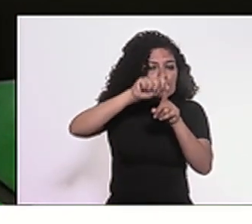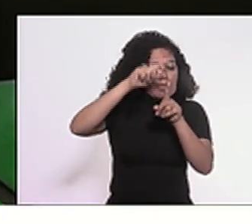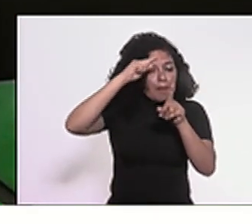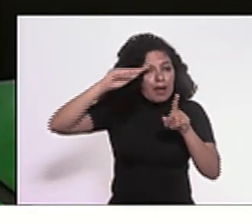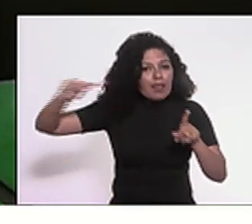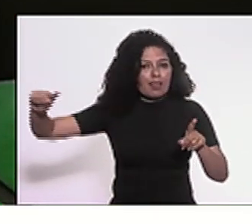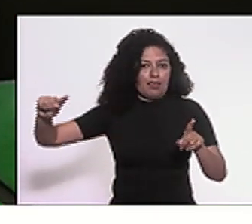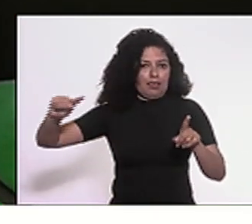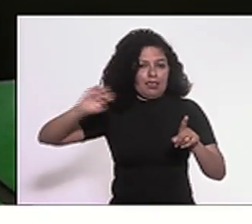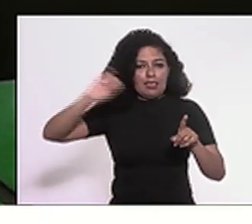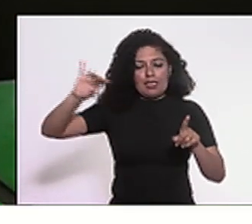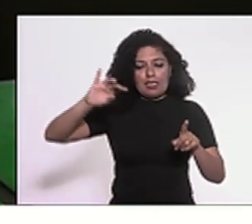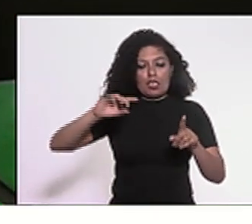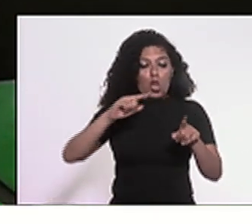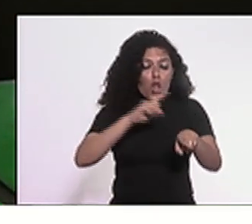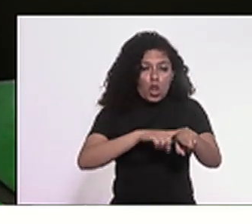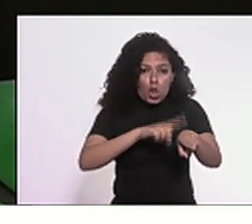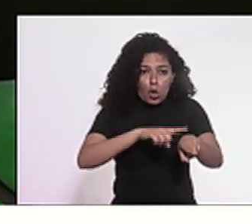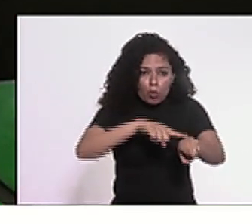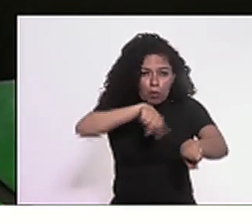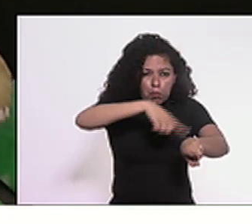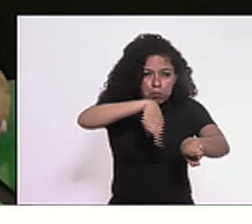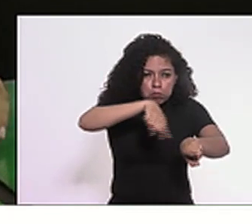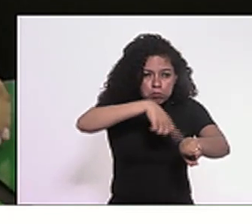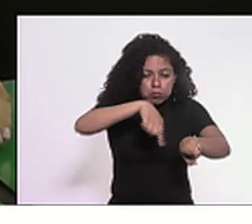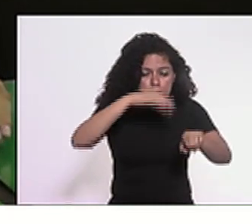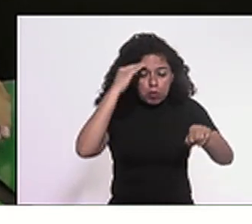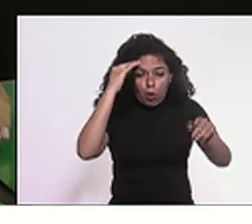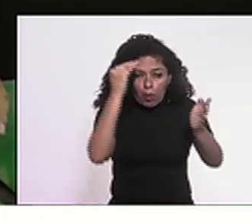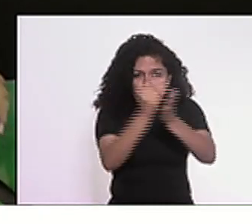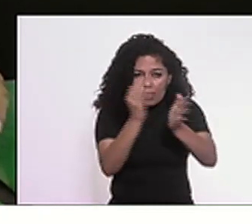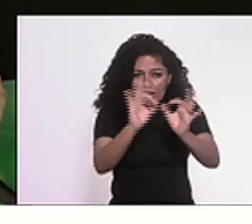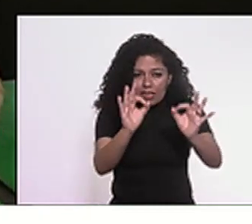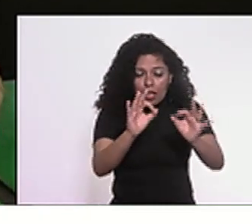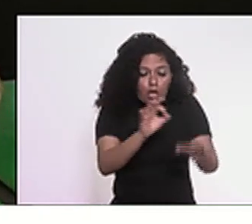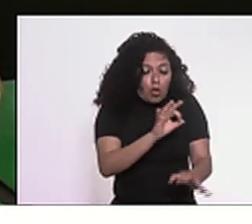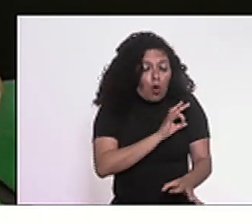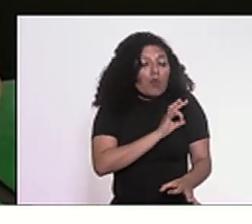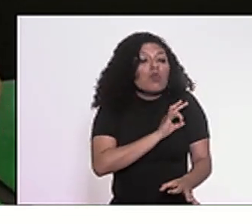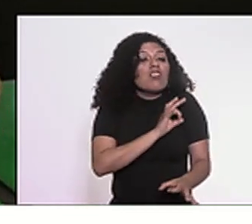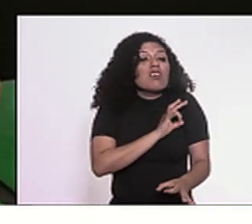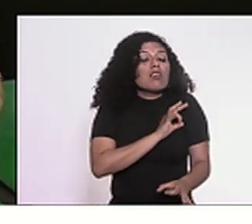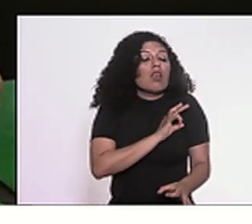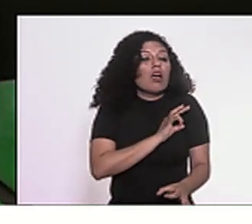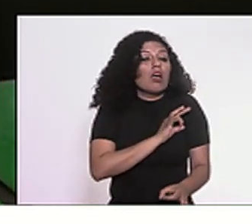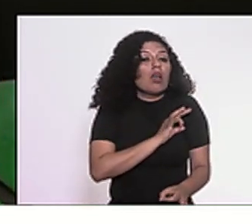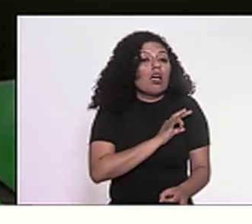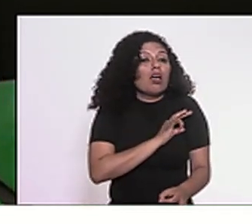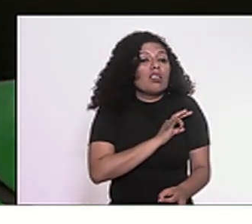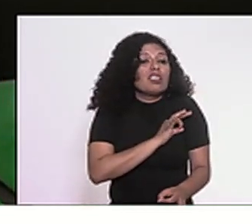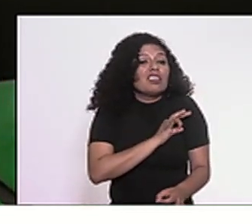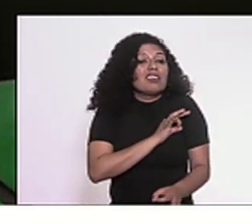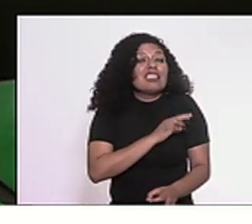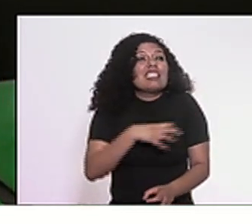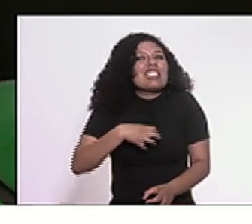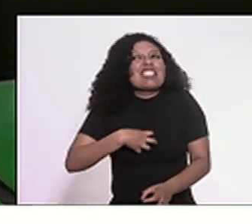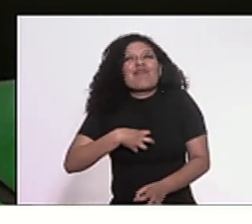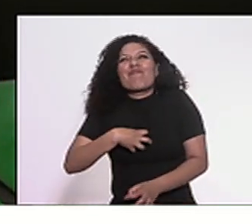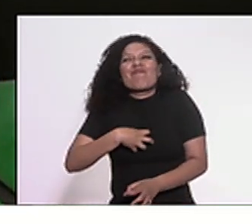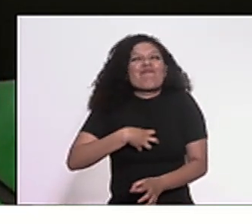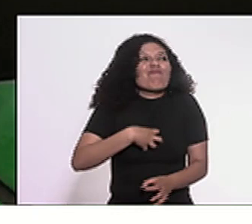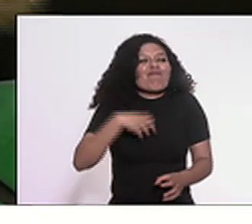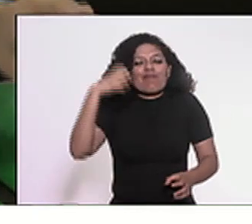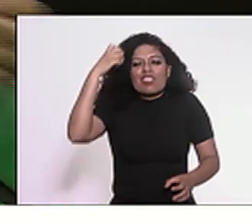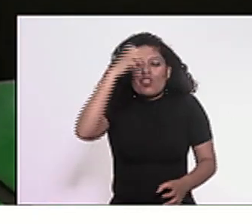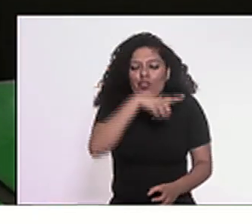Ultrapassando esse número de horas, faz com que o policial ele tenha dificuldade em